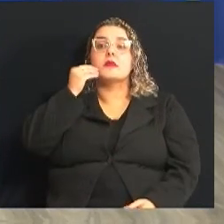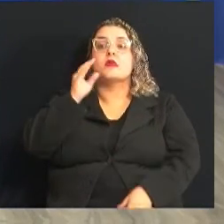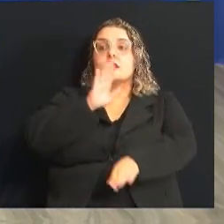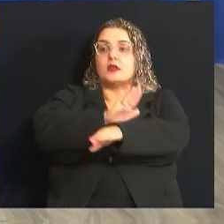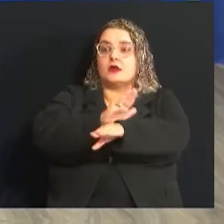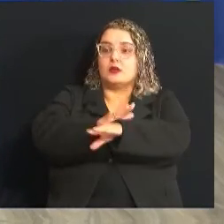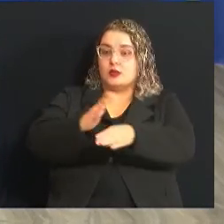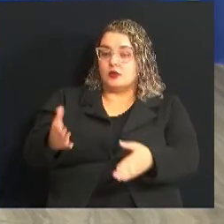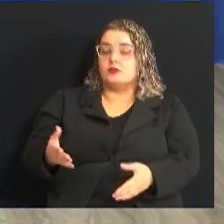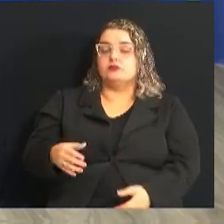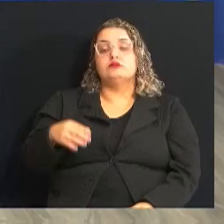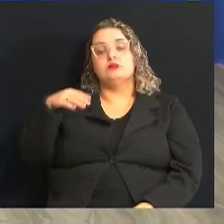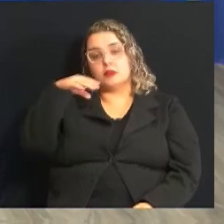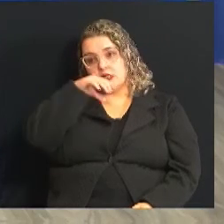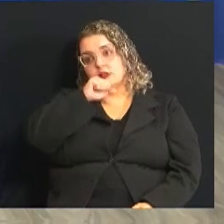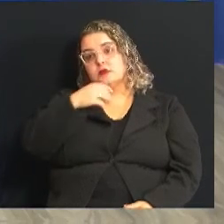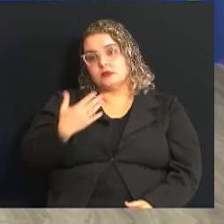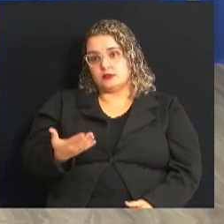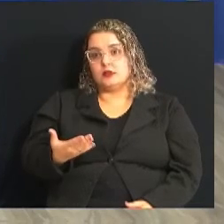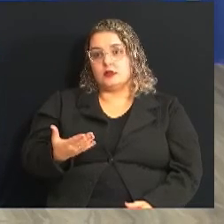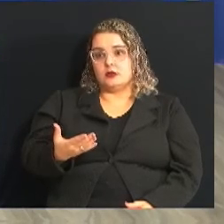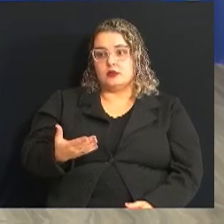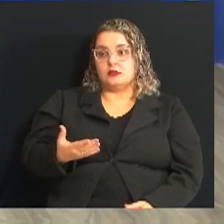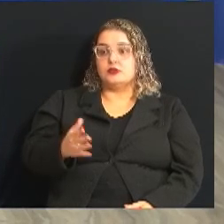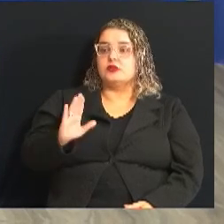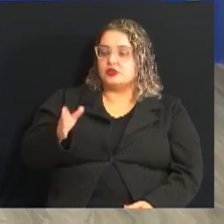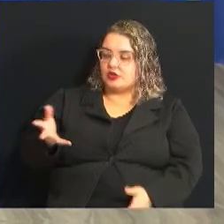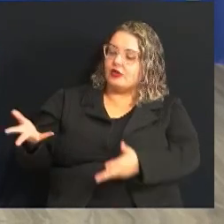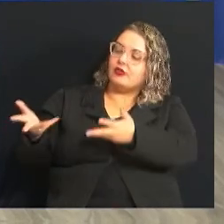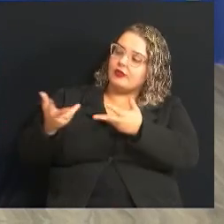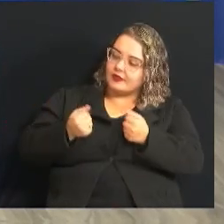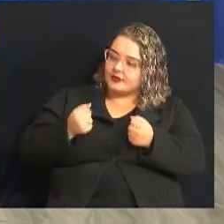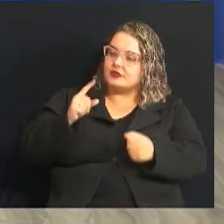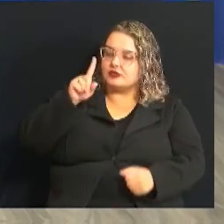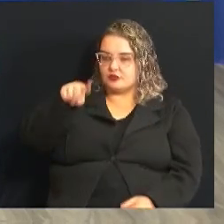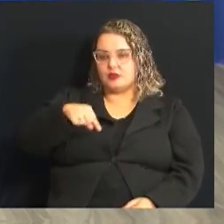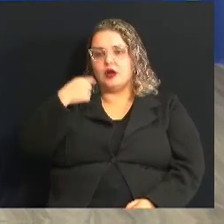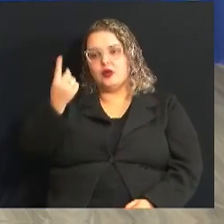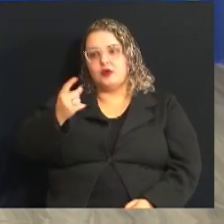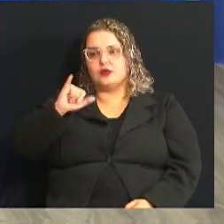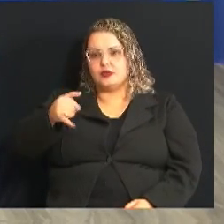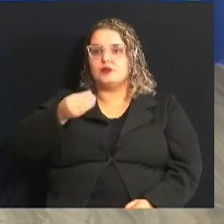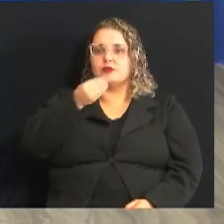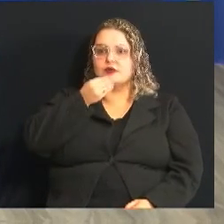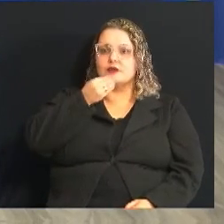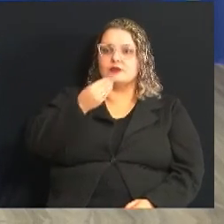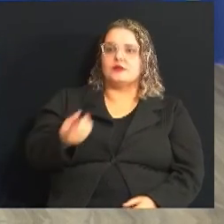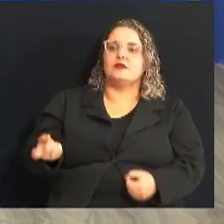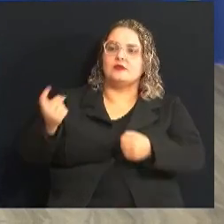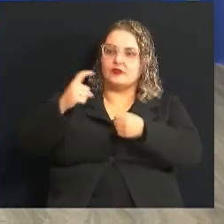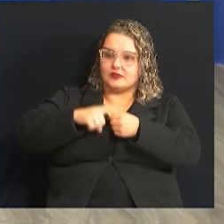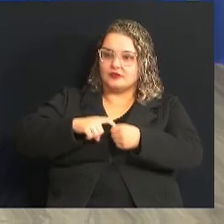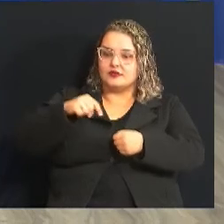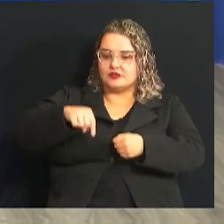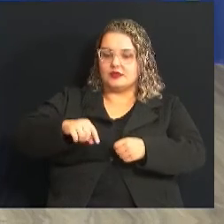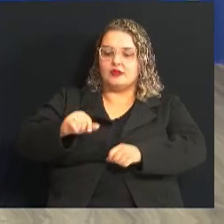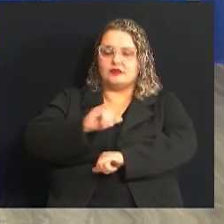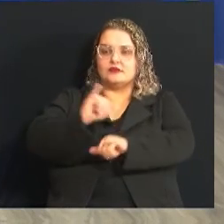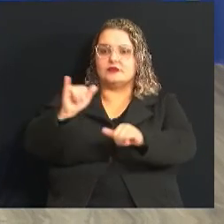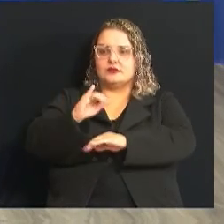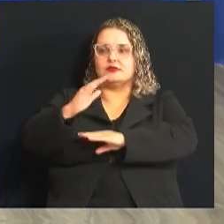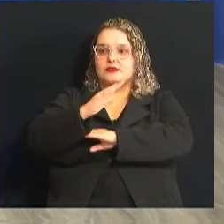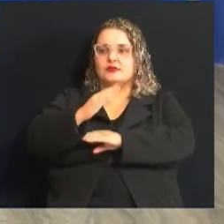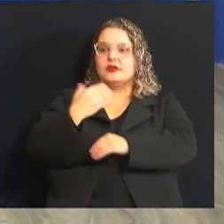o quanto antes neste momento. Já faço o convite aqui para uma próxima oportunidade para você retornar aqui ao nosso telejornal. Lançou